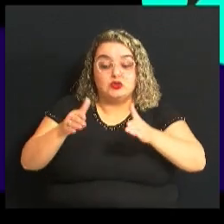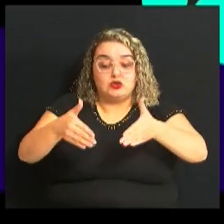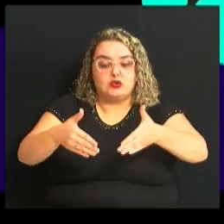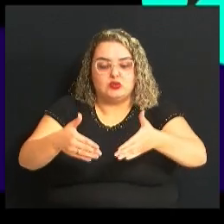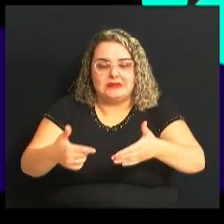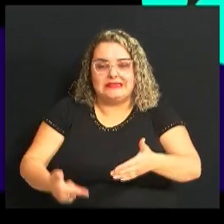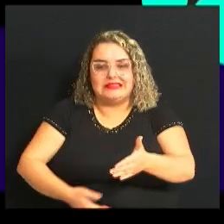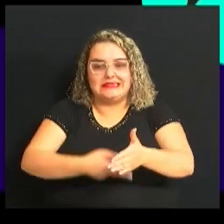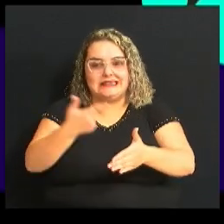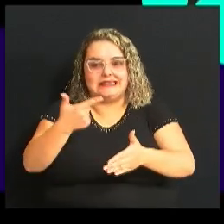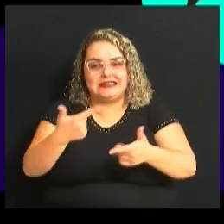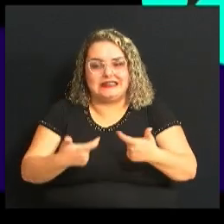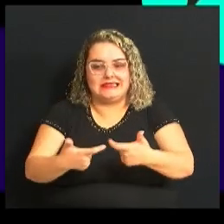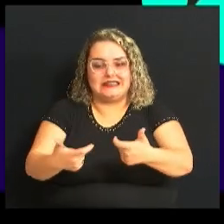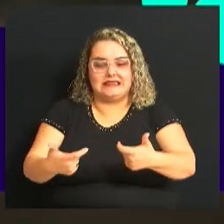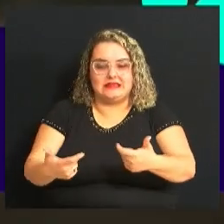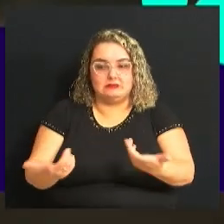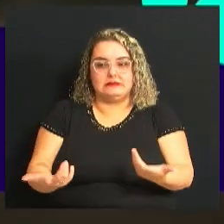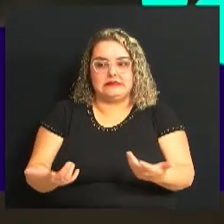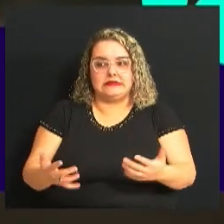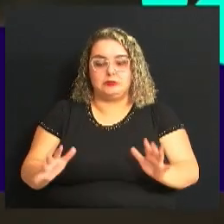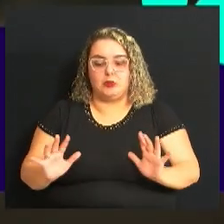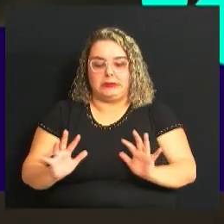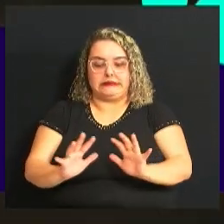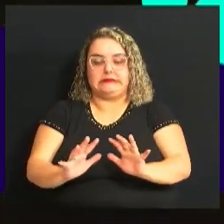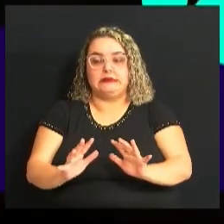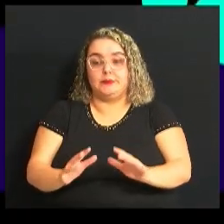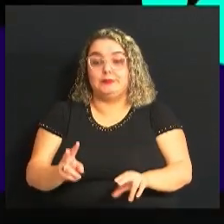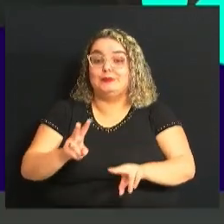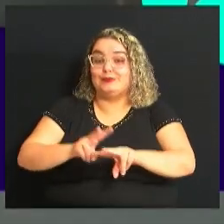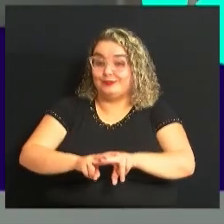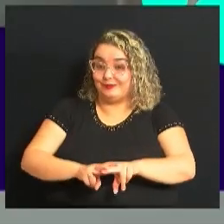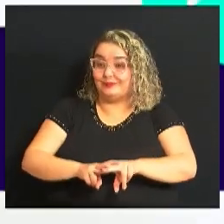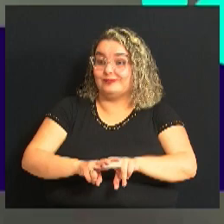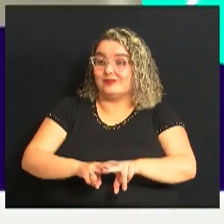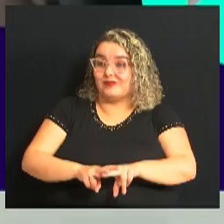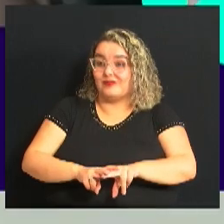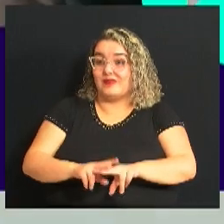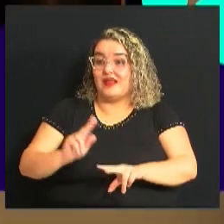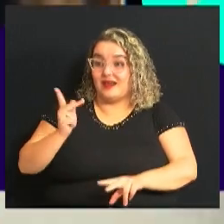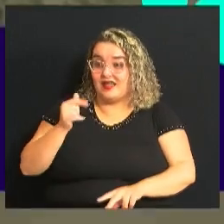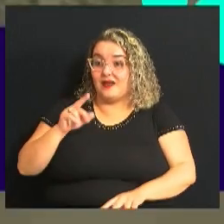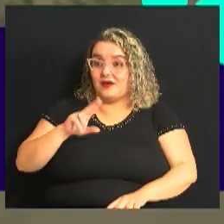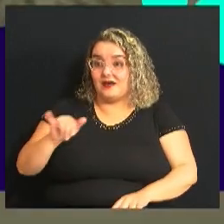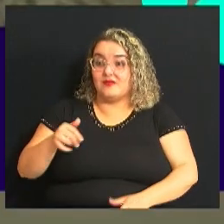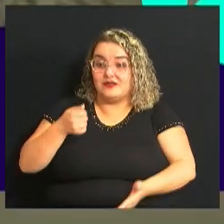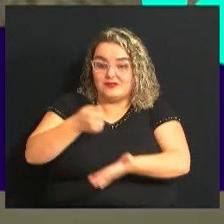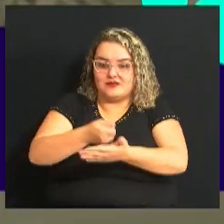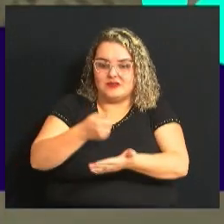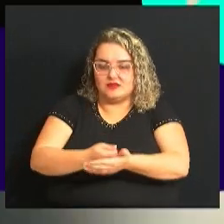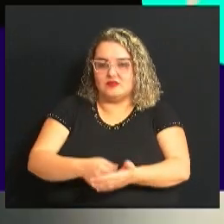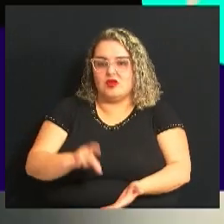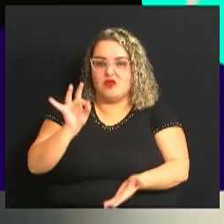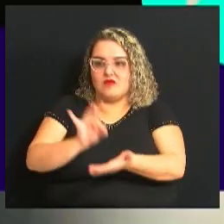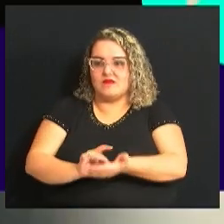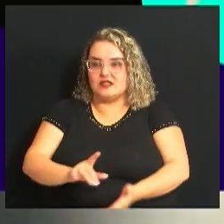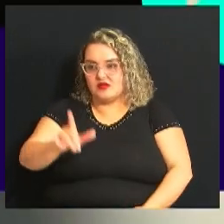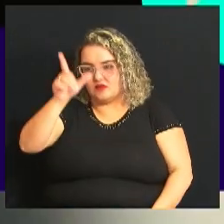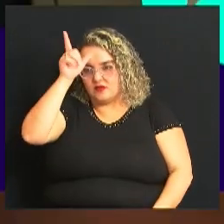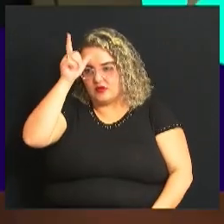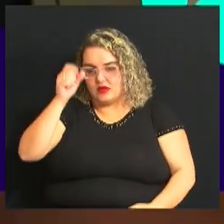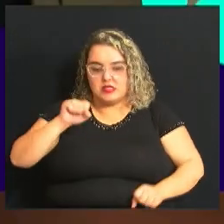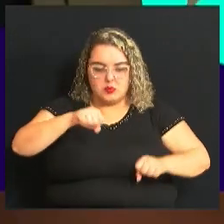Guerra Mundial. Durante o período do seu cárcere, Harry foi forçado por um oficial alemão a lutar contra os